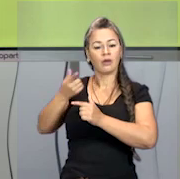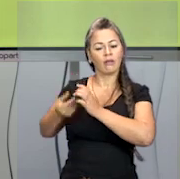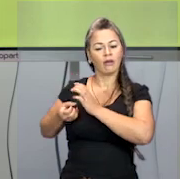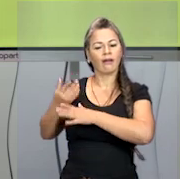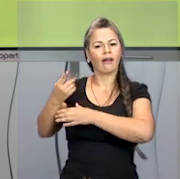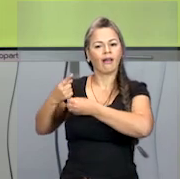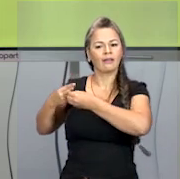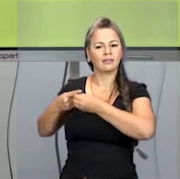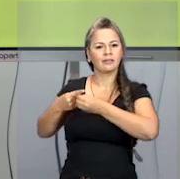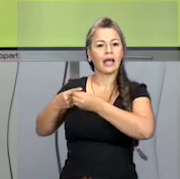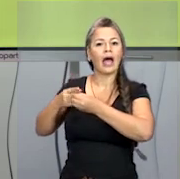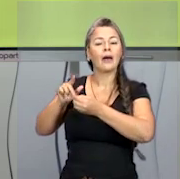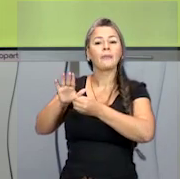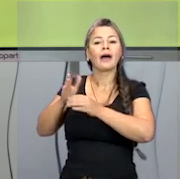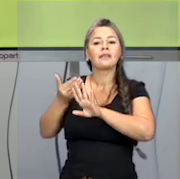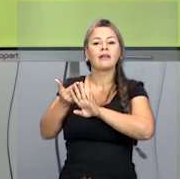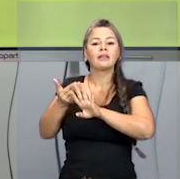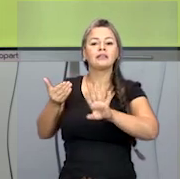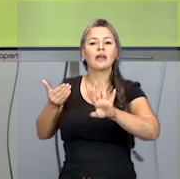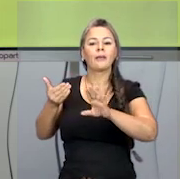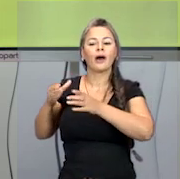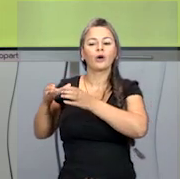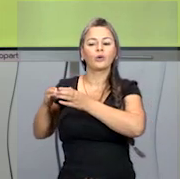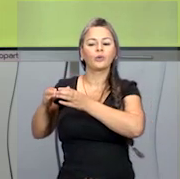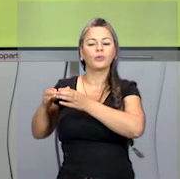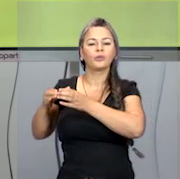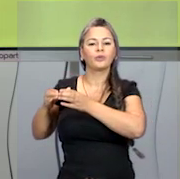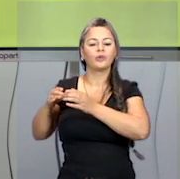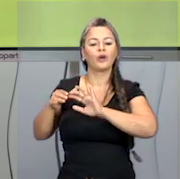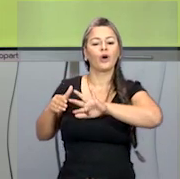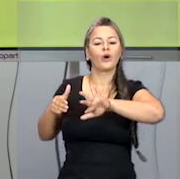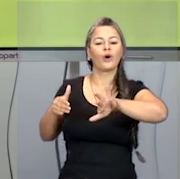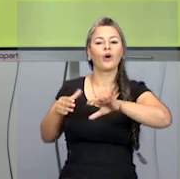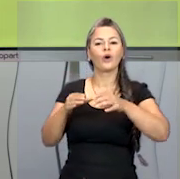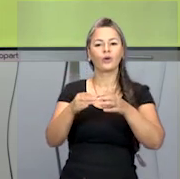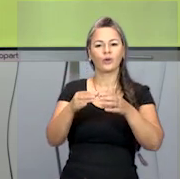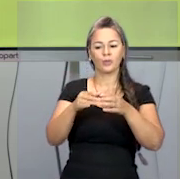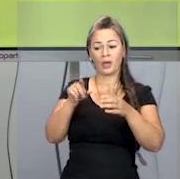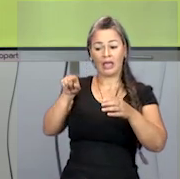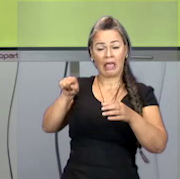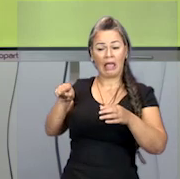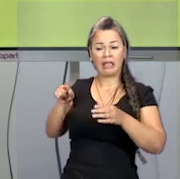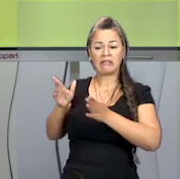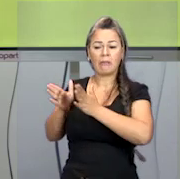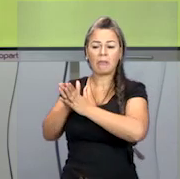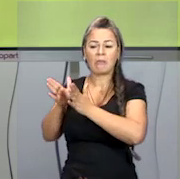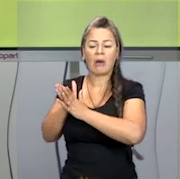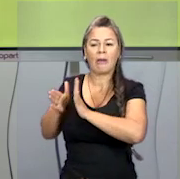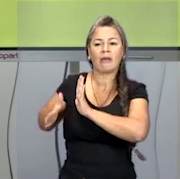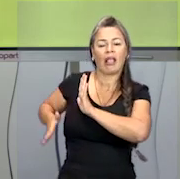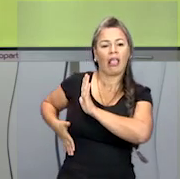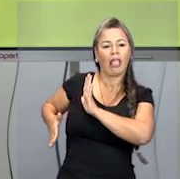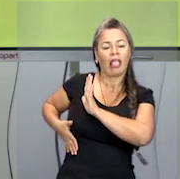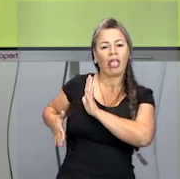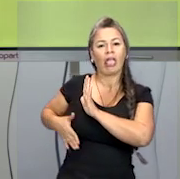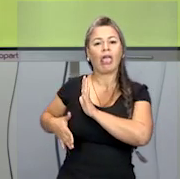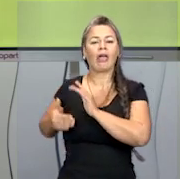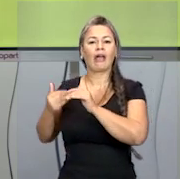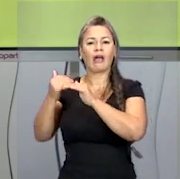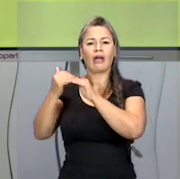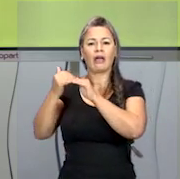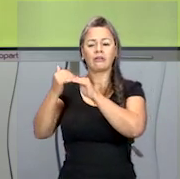como marginalizados, principalmente a população que está na favela, ela vai ter um tratamento diferente com aquela